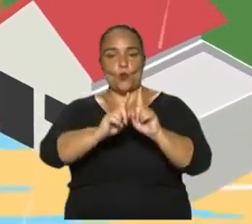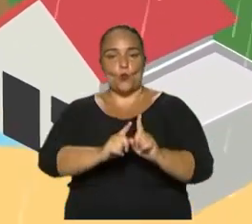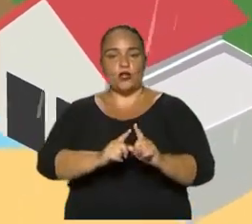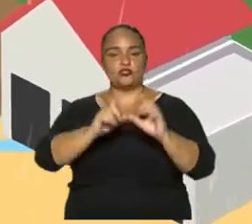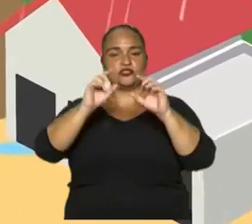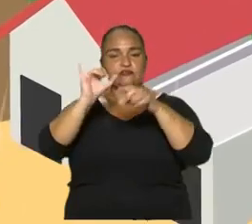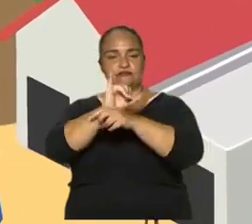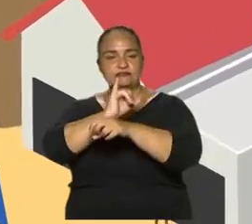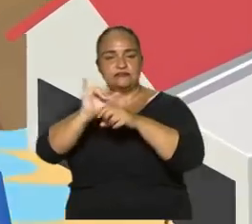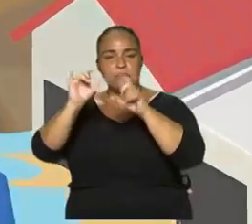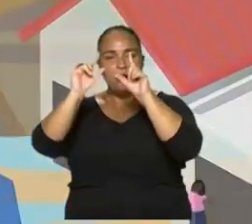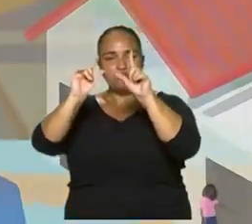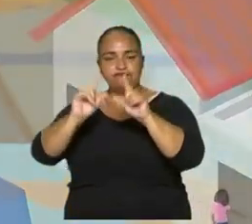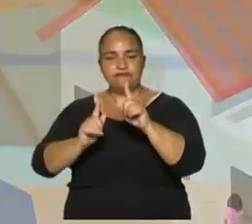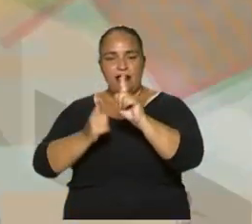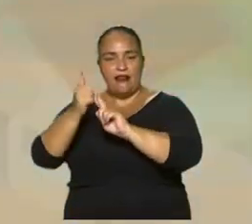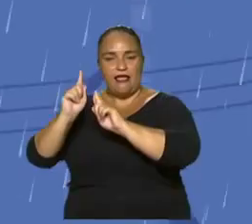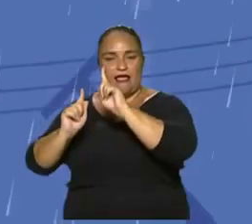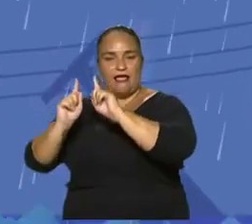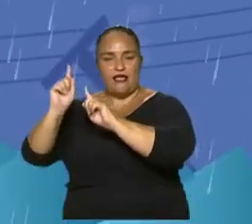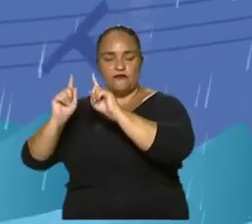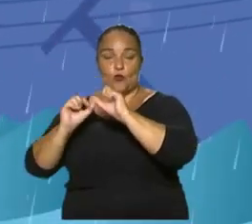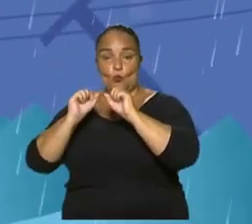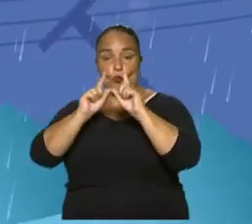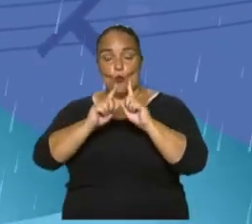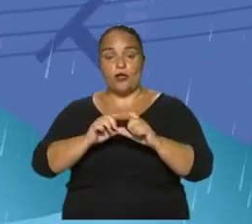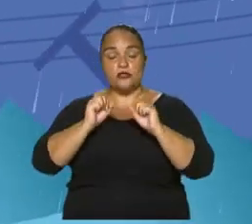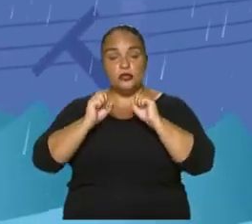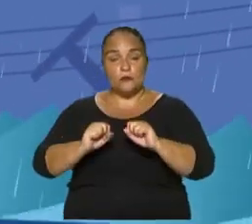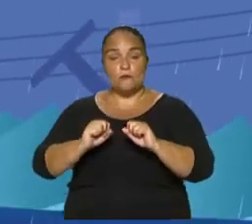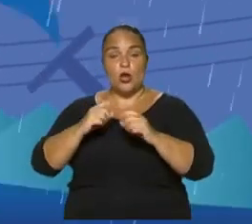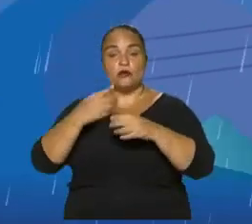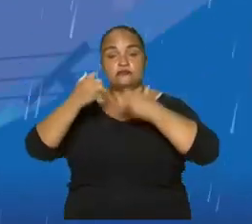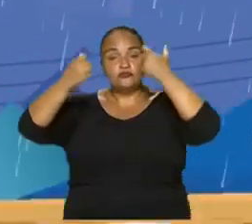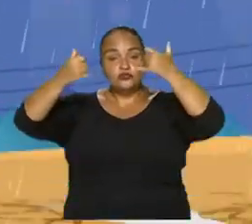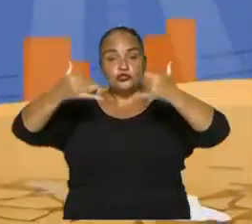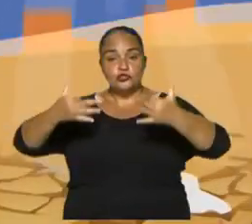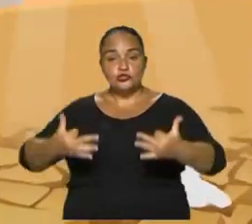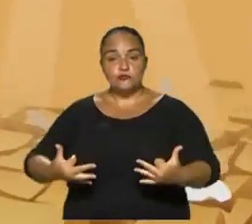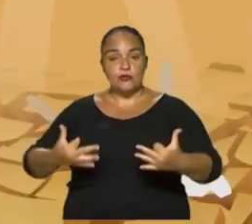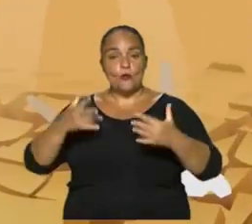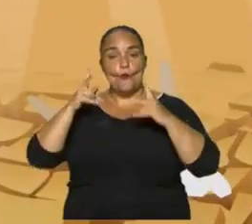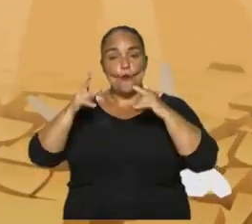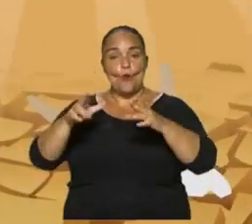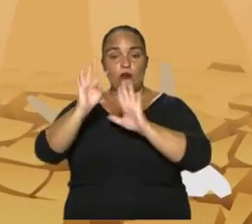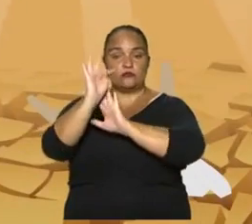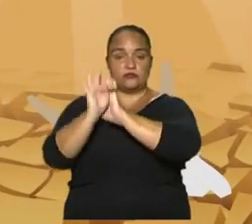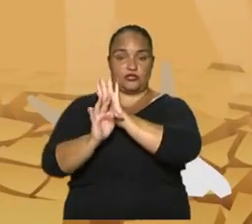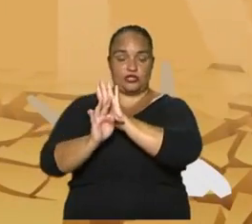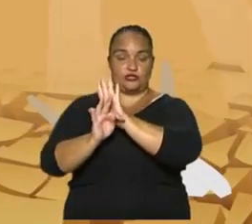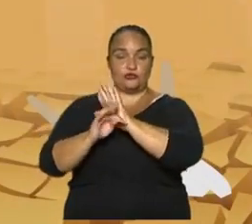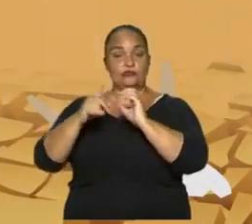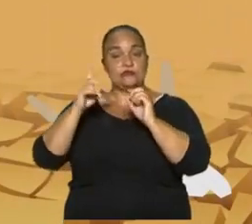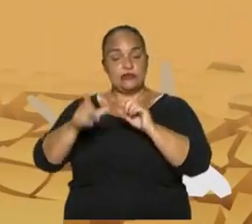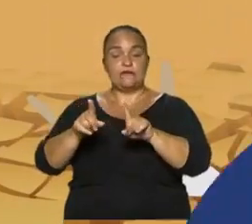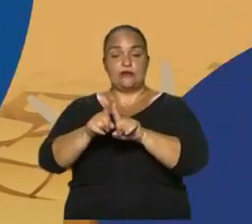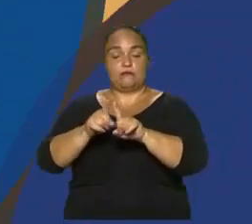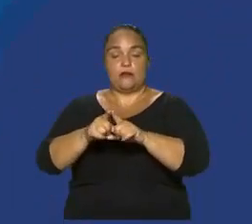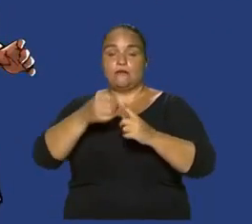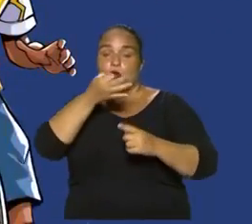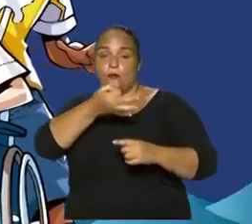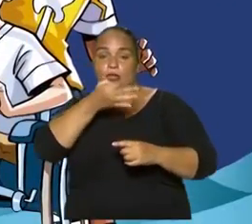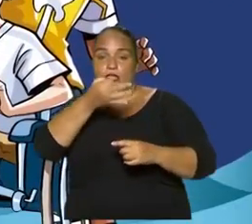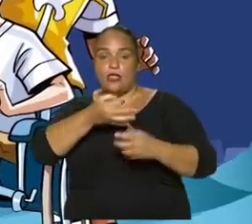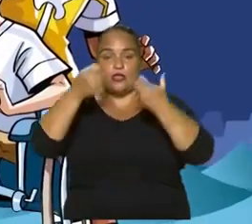esquemas, os gráficos. Os quadrinhos, eles podem servir para fazer explicações da mesma forma que um texto serve para comunicar